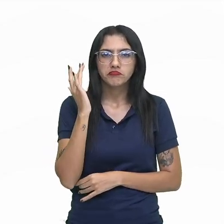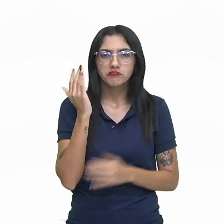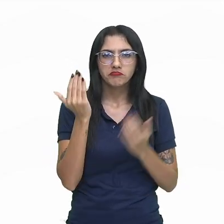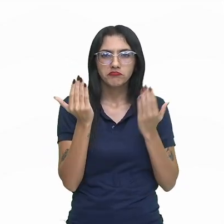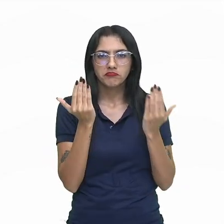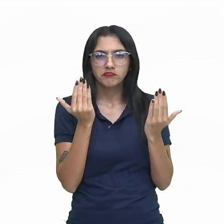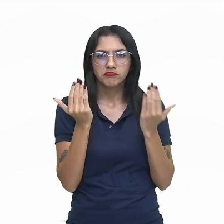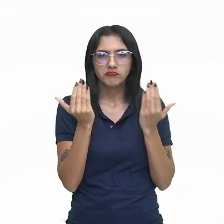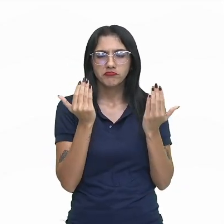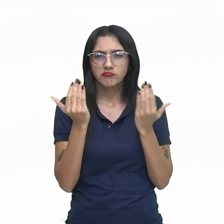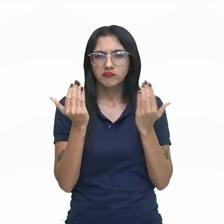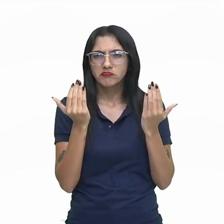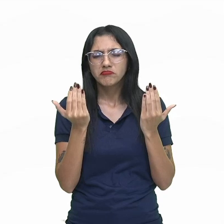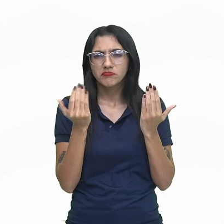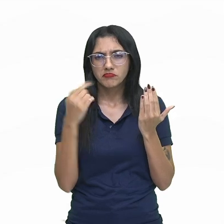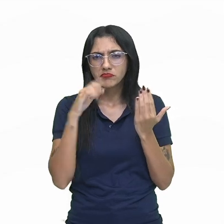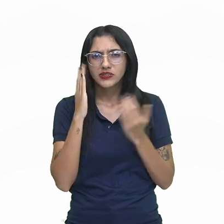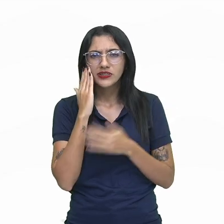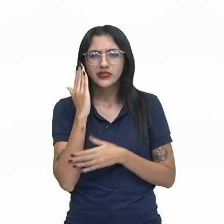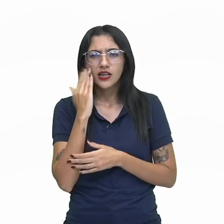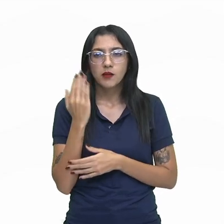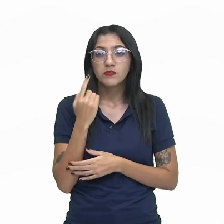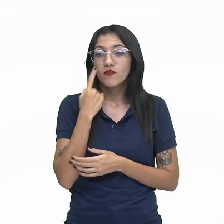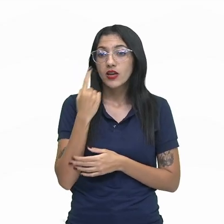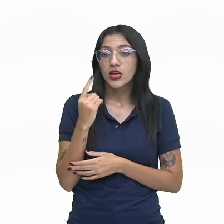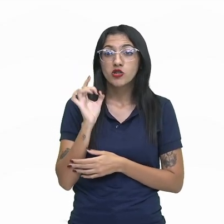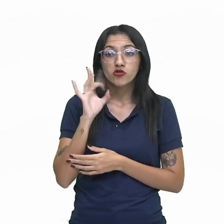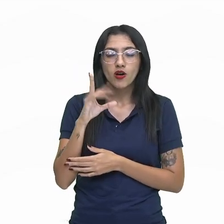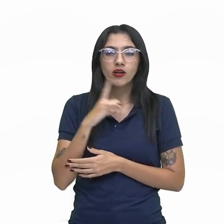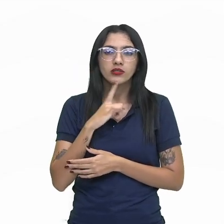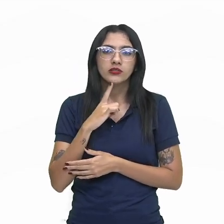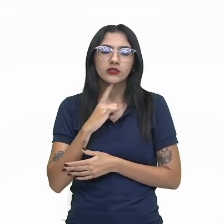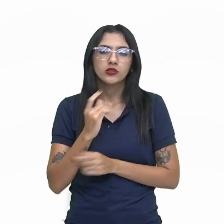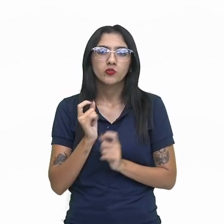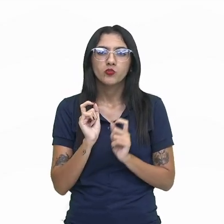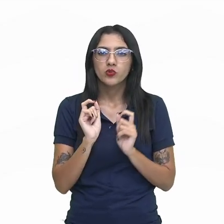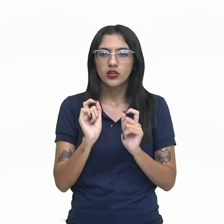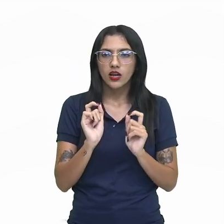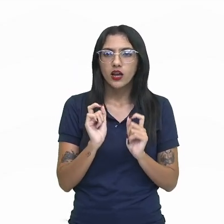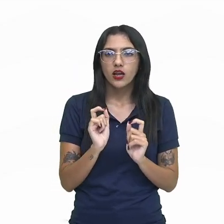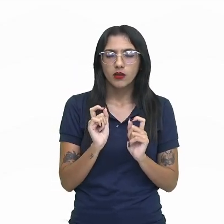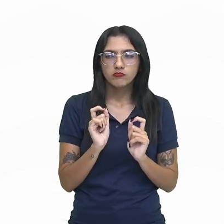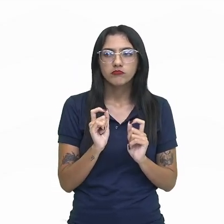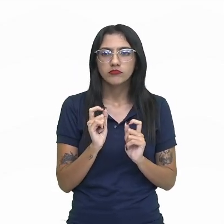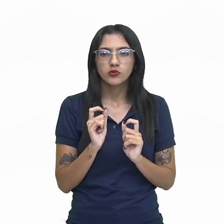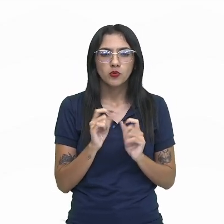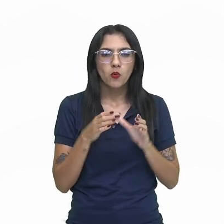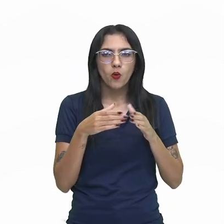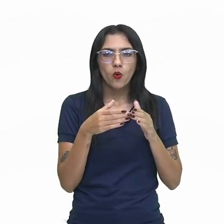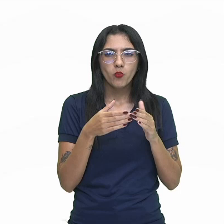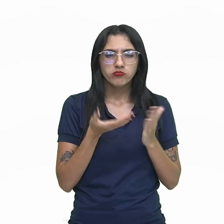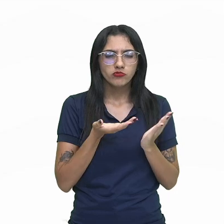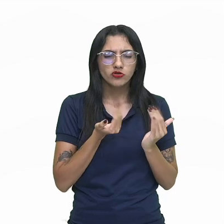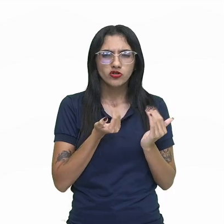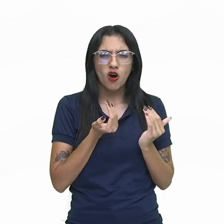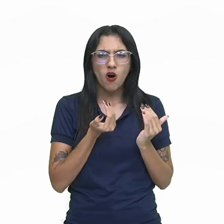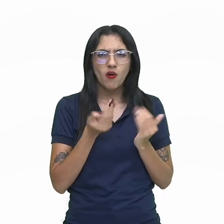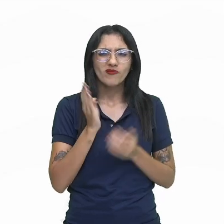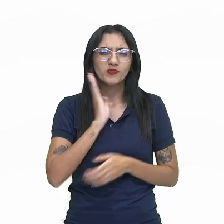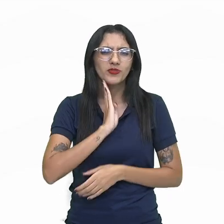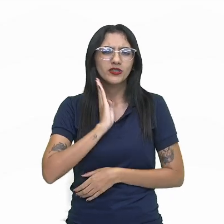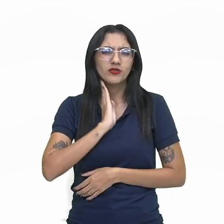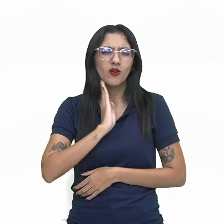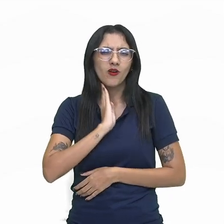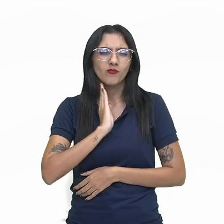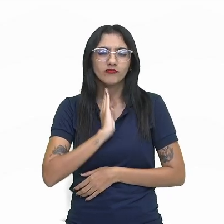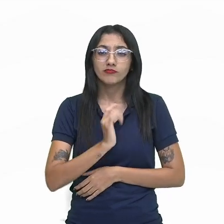é explicativa ou se é restritiva, porque eu estou falando só da mocidade preguiçosa. Não